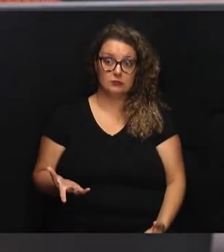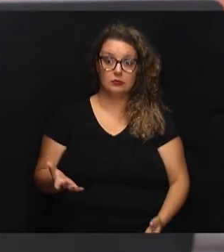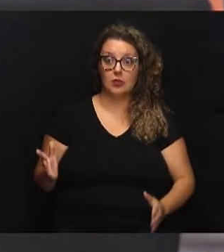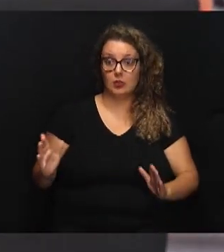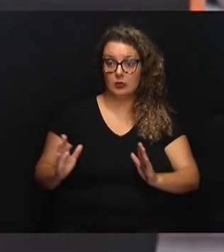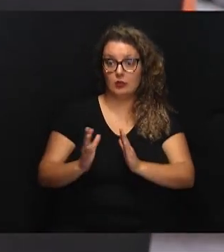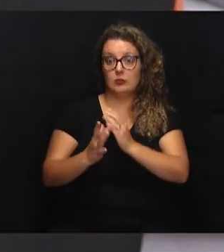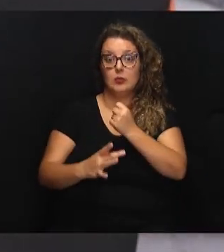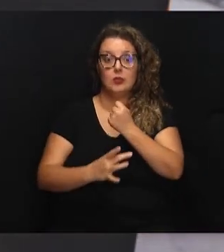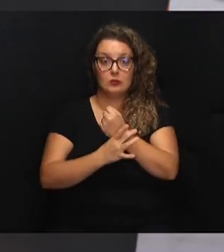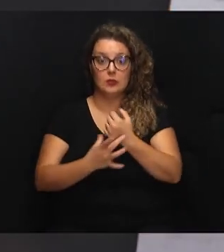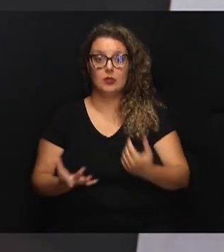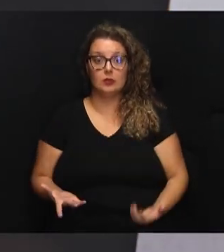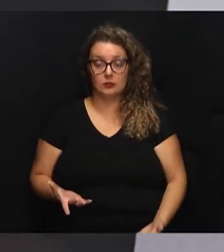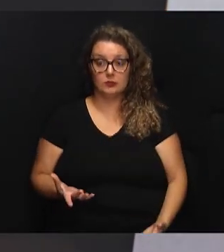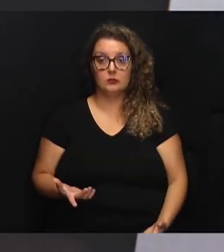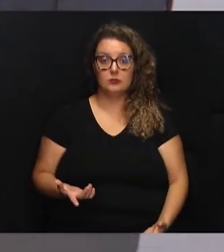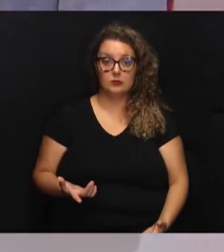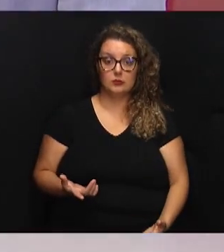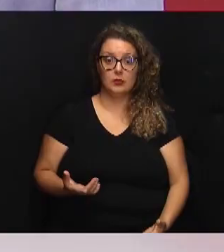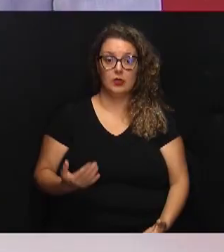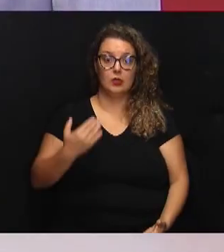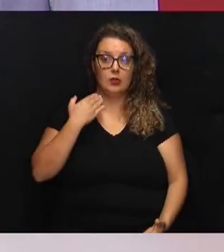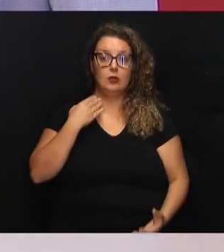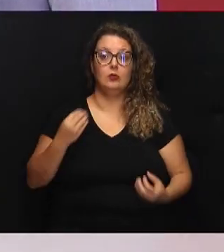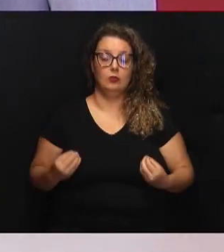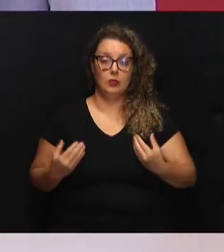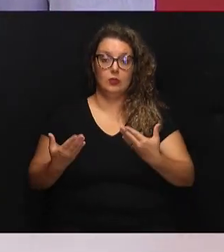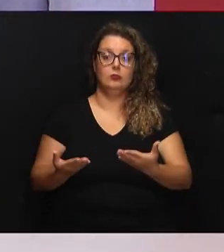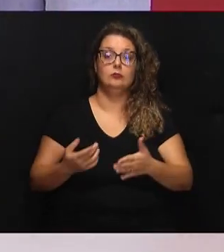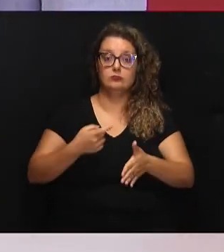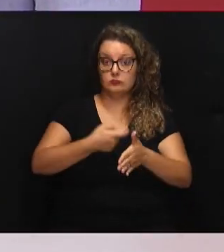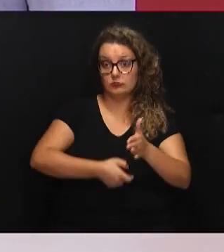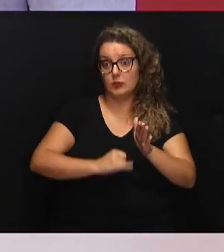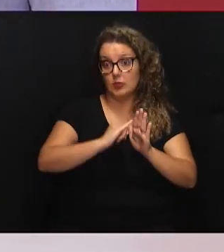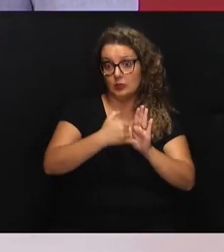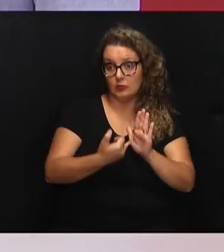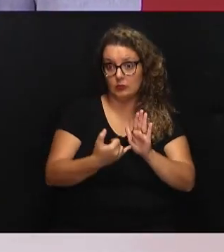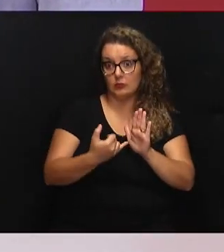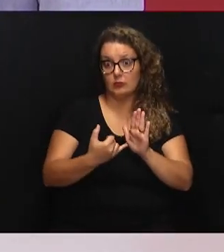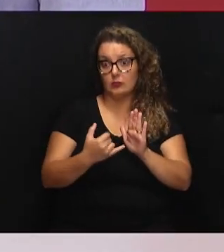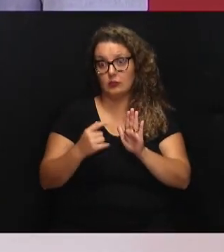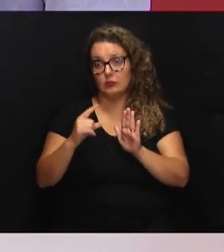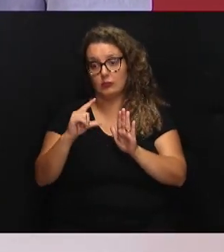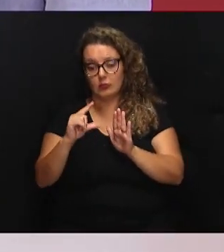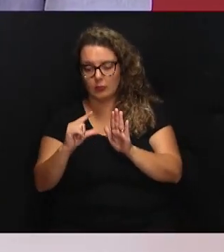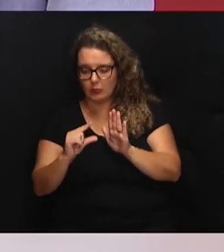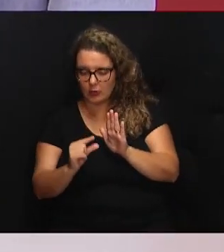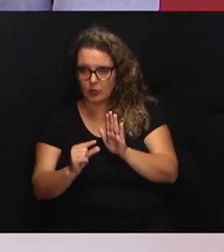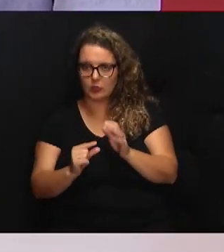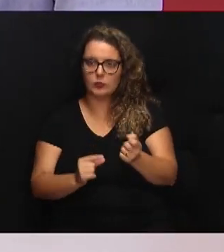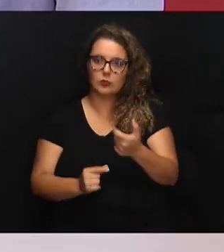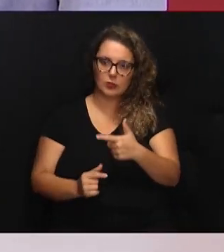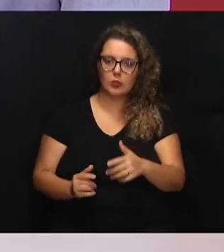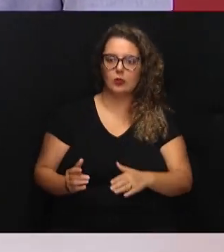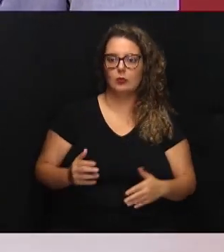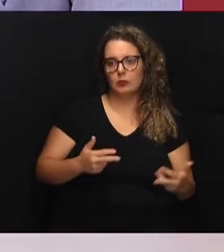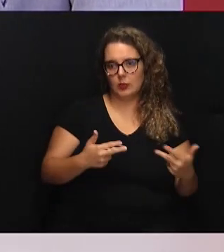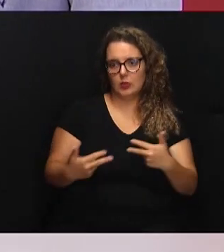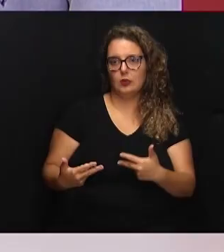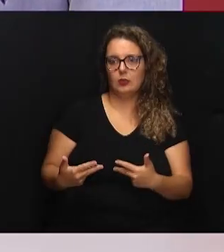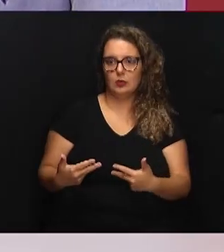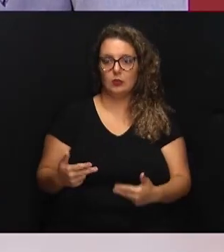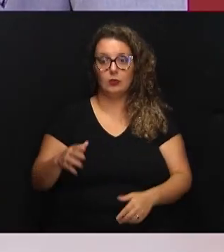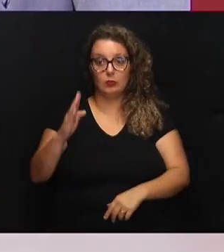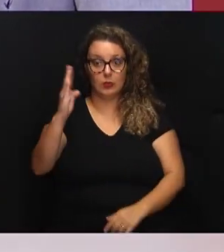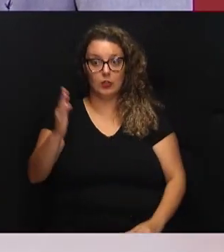dessa segurança, em geral, o banco consegue oferecer taxas de juros menos altas do que o padrão, né? O Brasil tem um padrão de